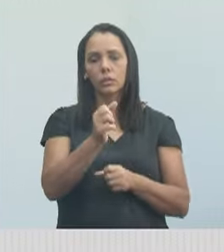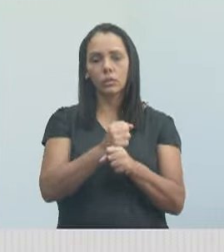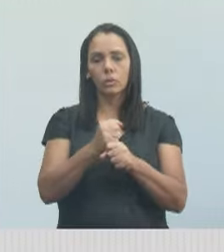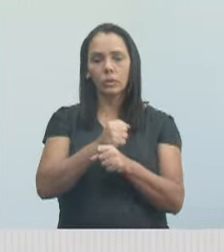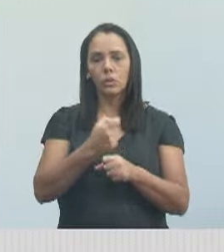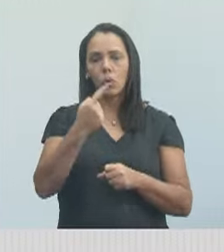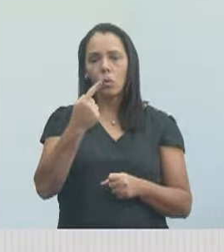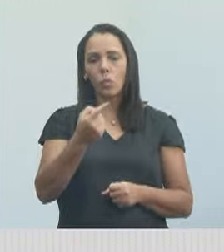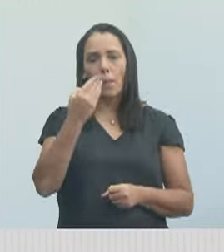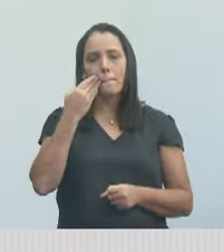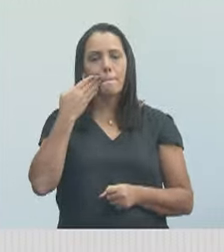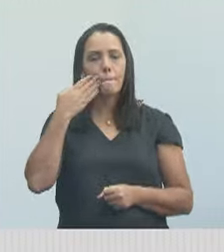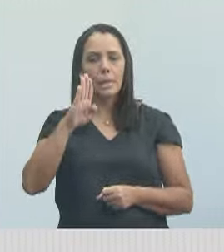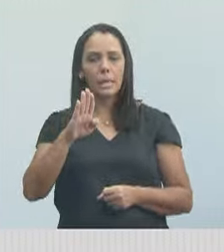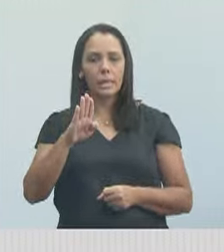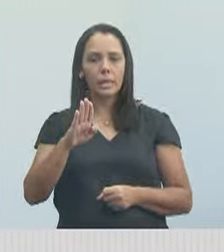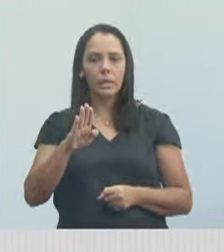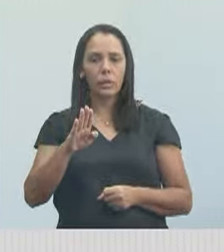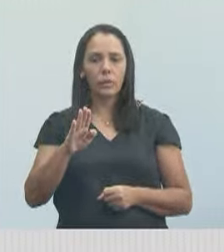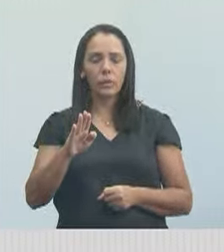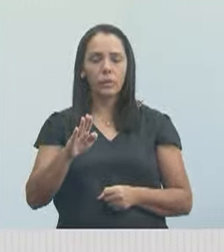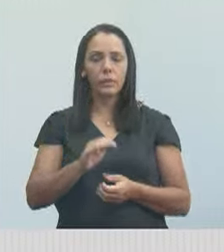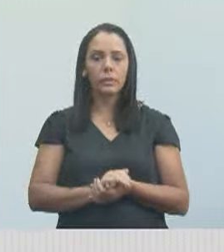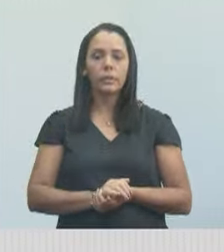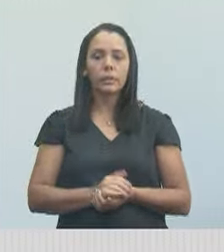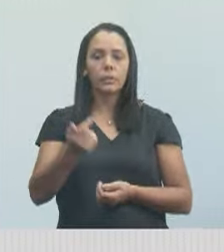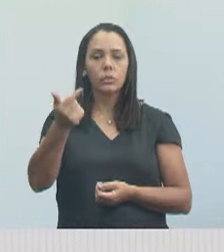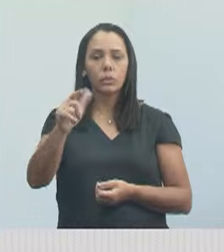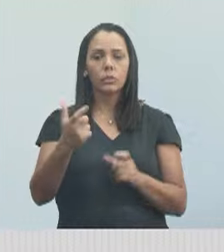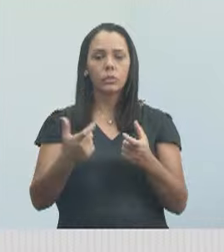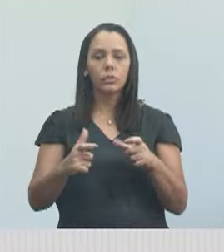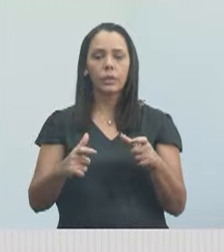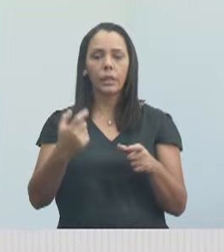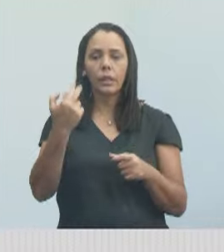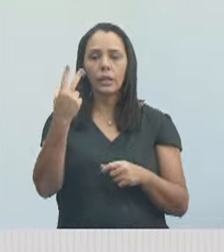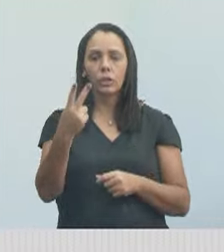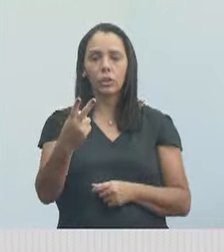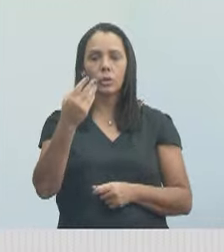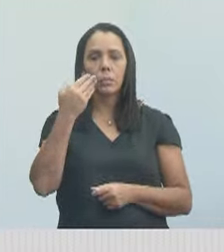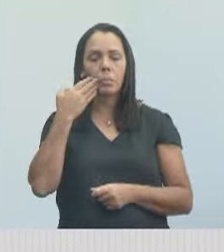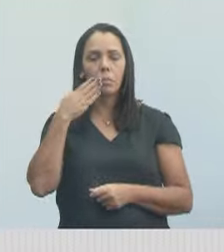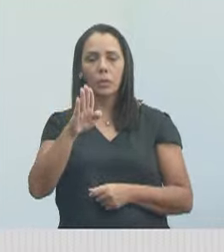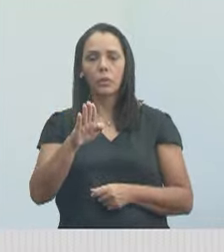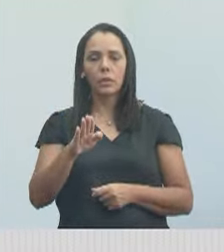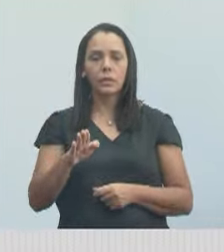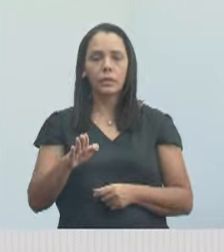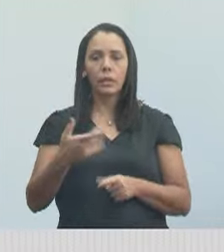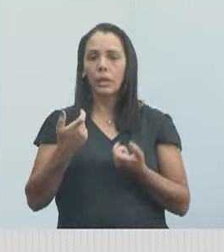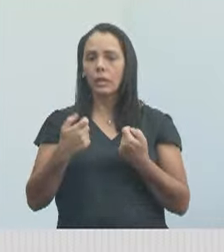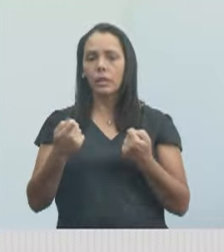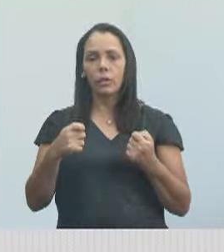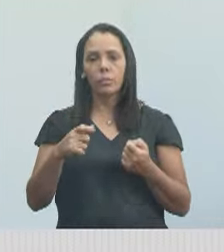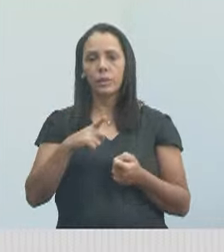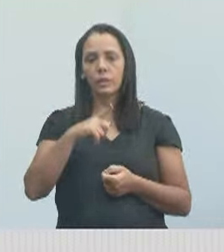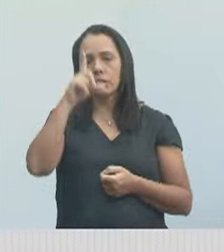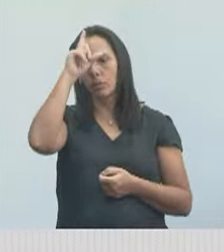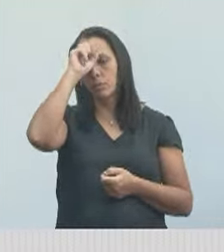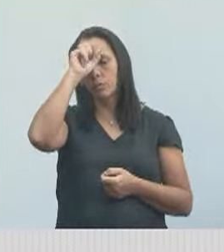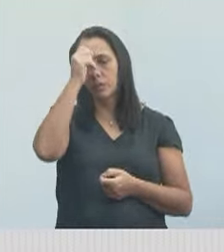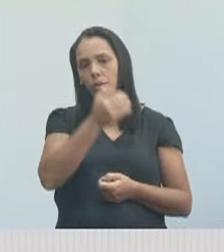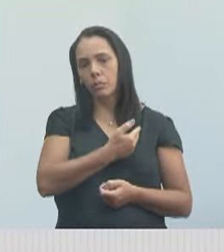alguma coisa que eu não lembro, e lá é de 2 bilhões. Nós não precisamos ter um hospital público que nem eles têm lá, até com guindaste